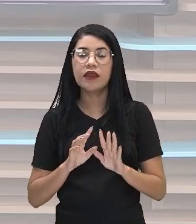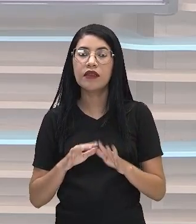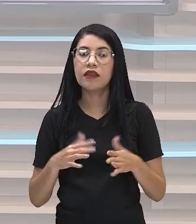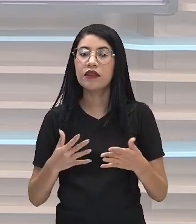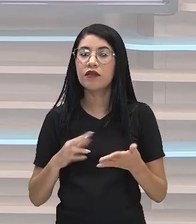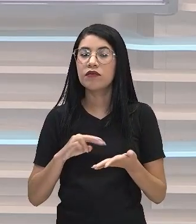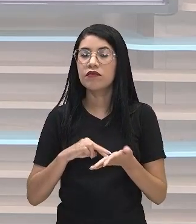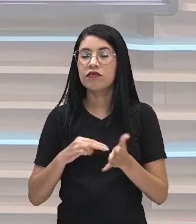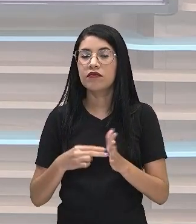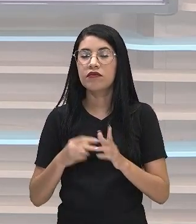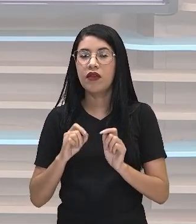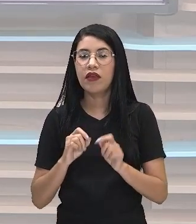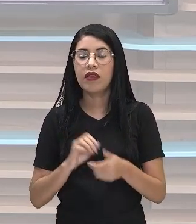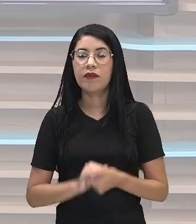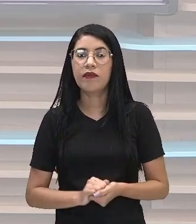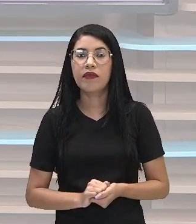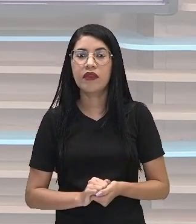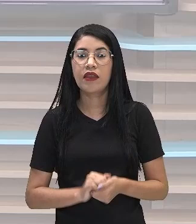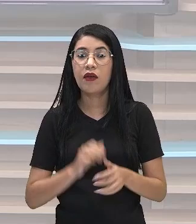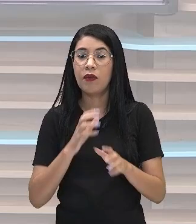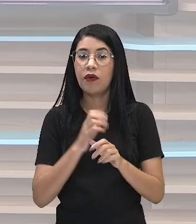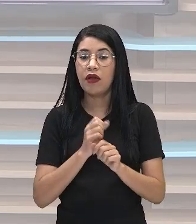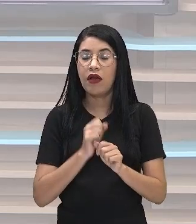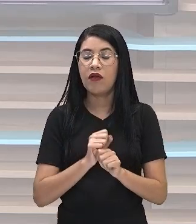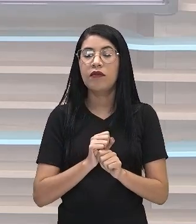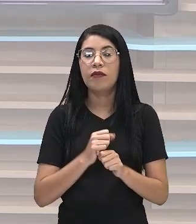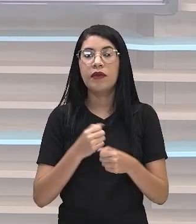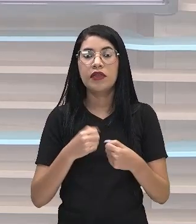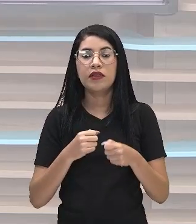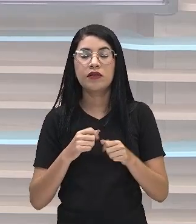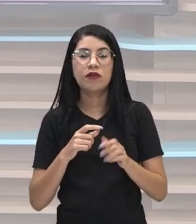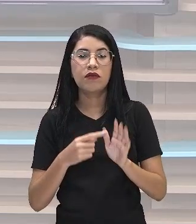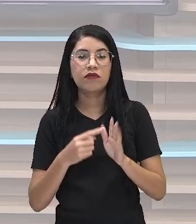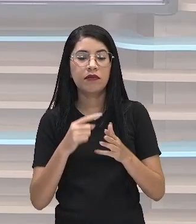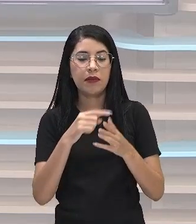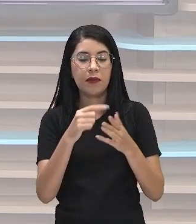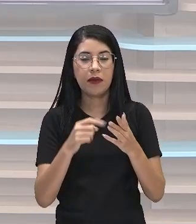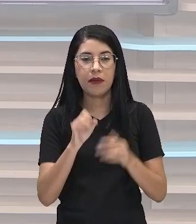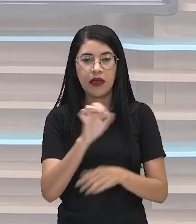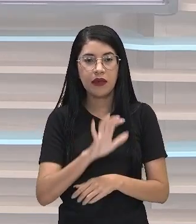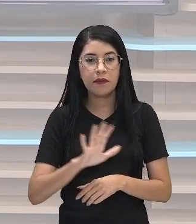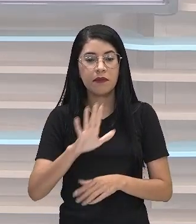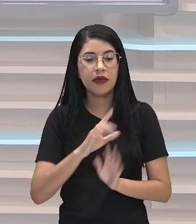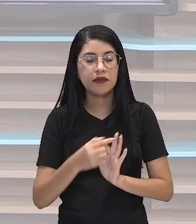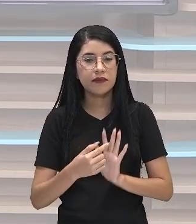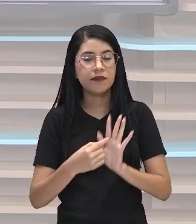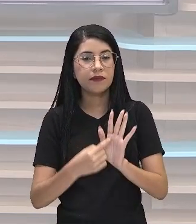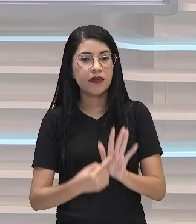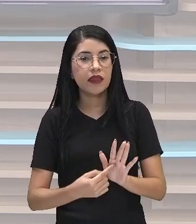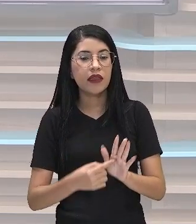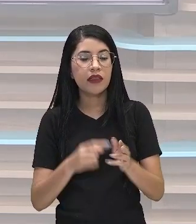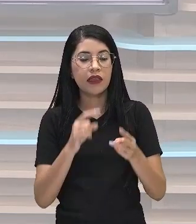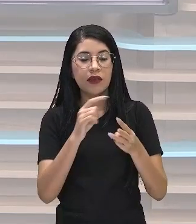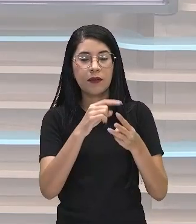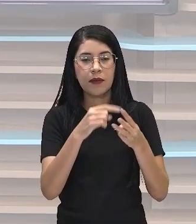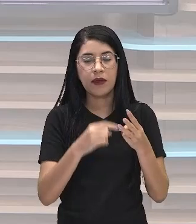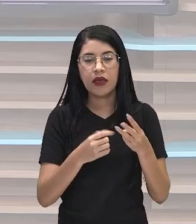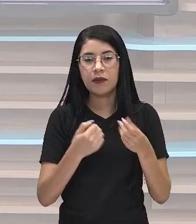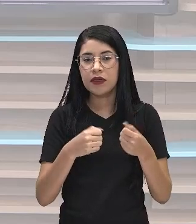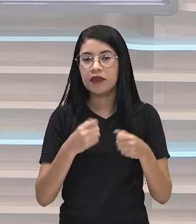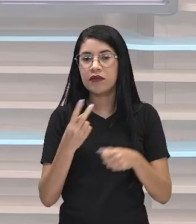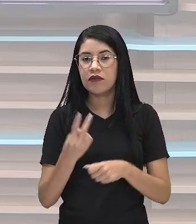problema foi dada a imagem, foi dada aí as 3 medidas, né, que eu preciso para calcular o volume.